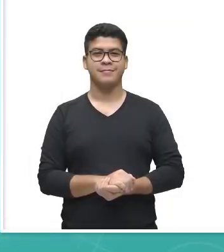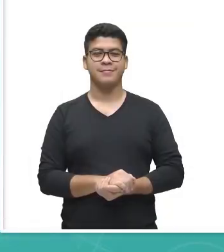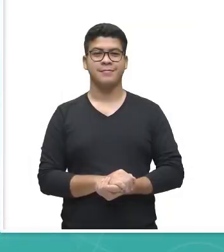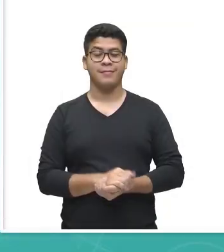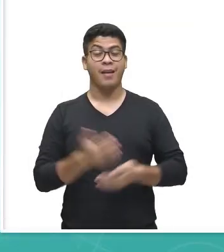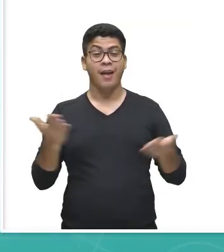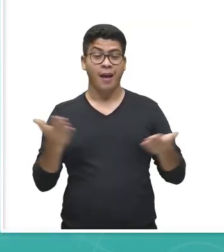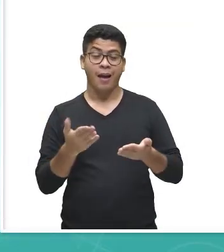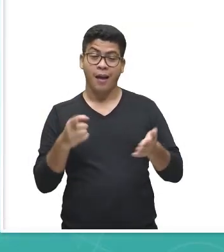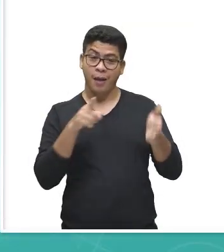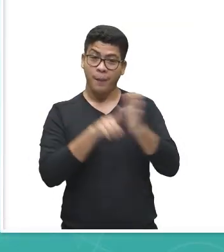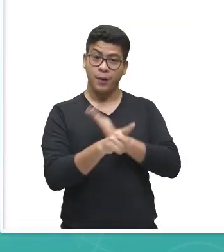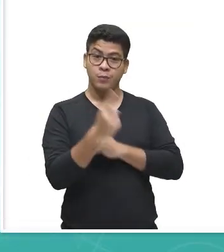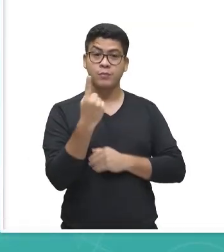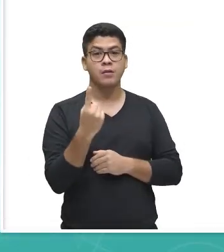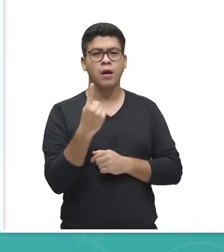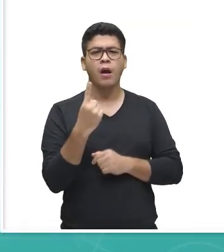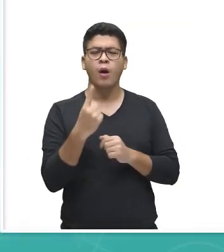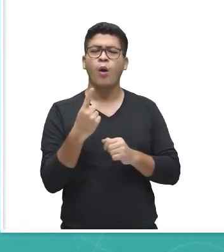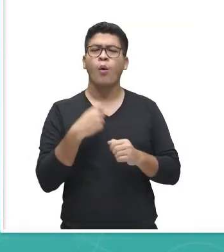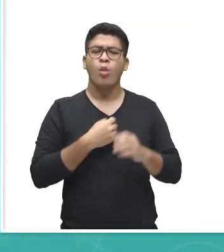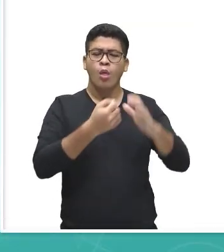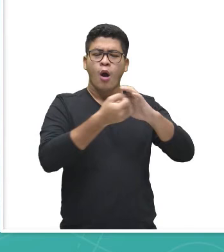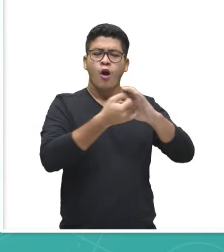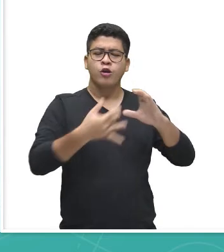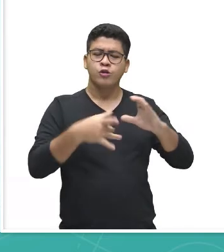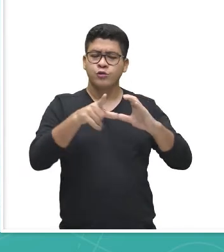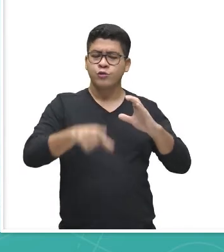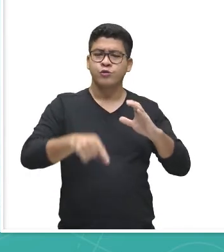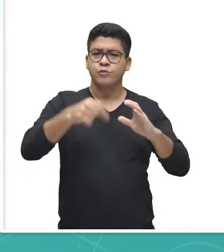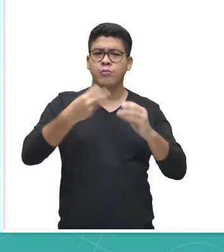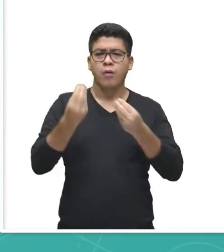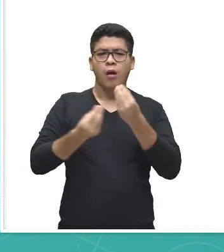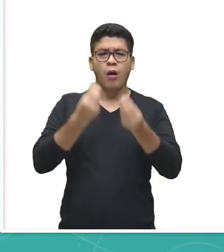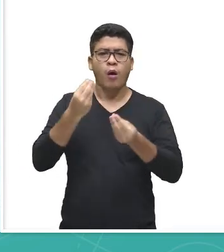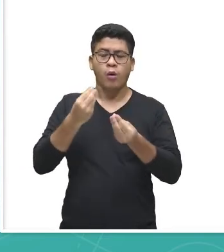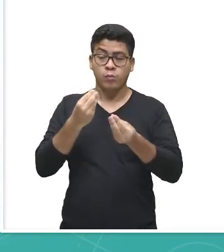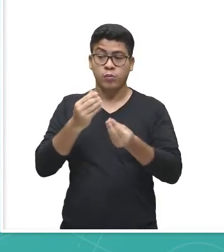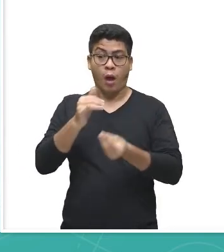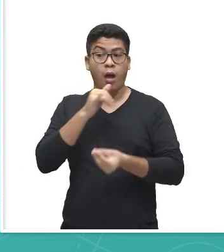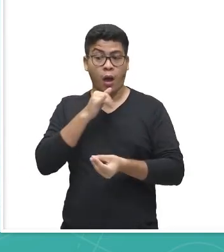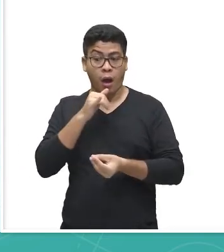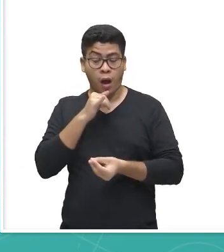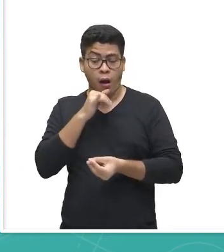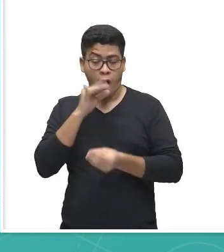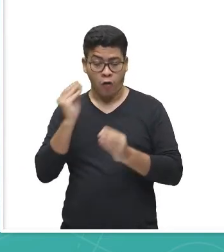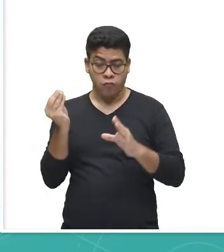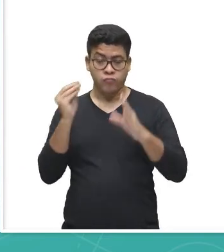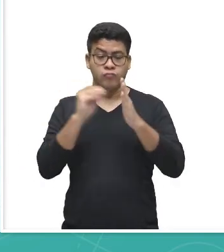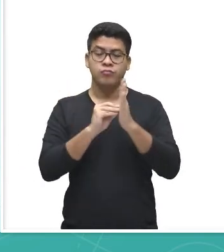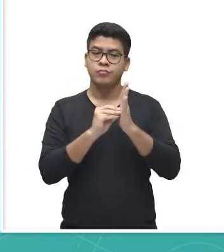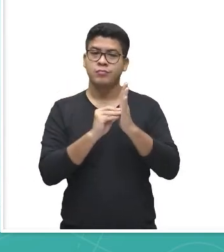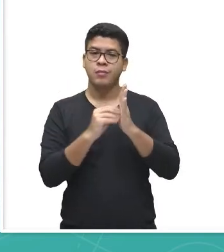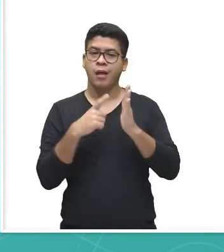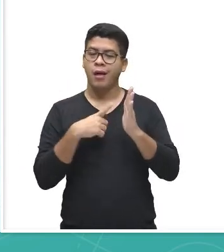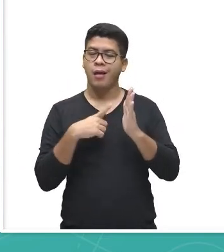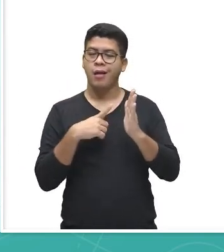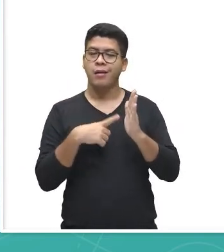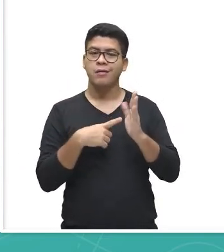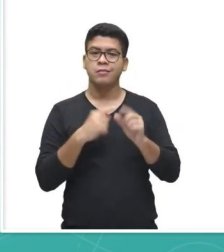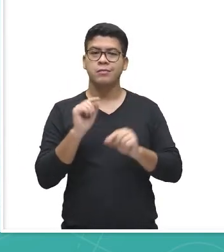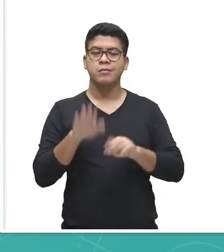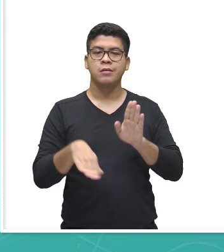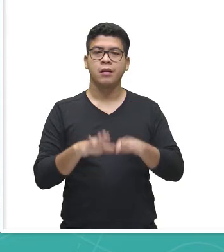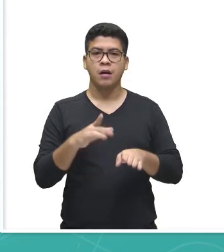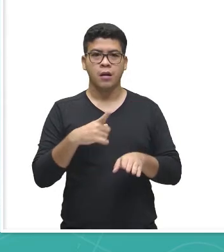Na nossa questão 1, defina uma propriedade da matéria e cite exemplos. Essa é a nossa questão de número